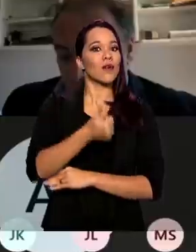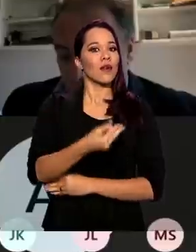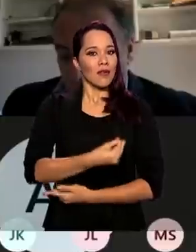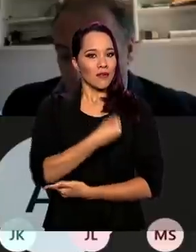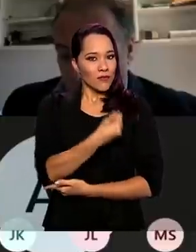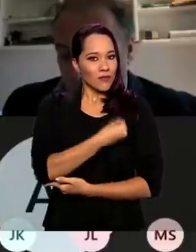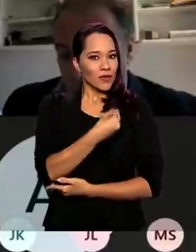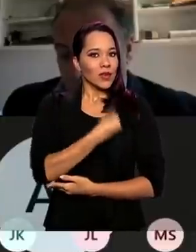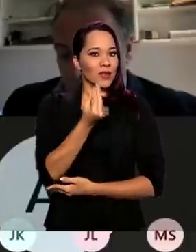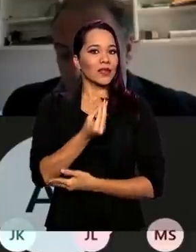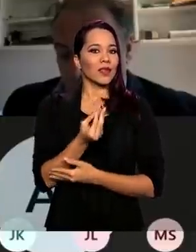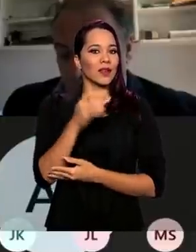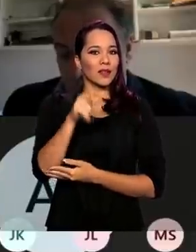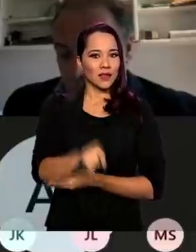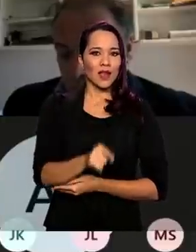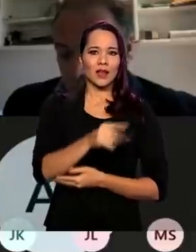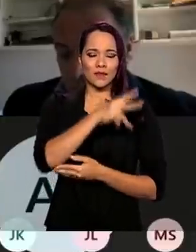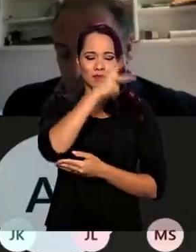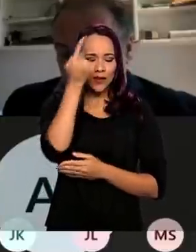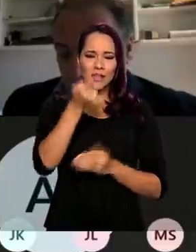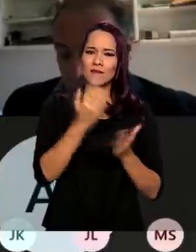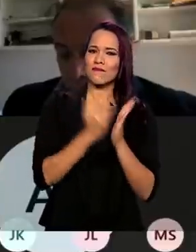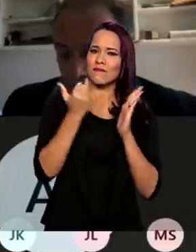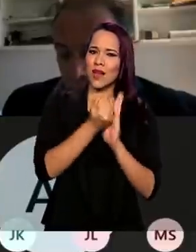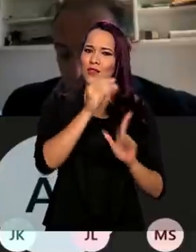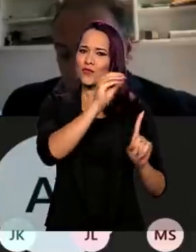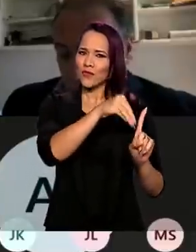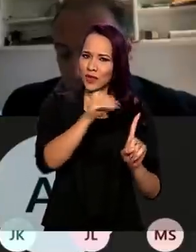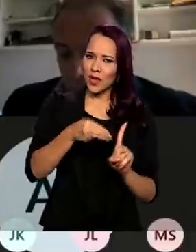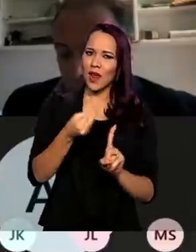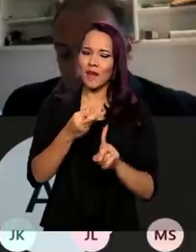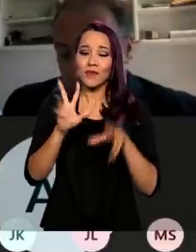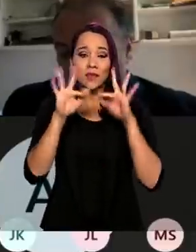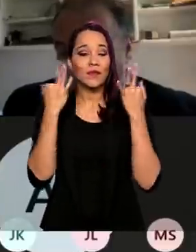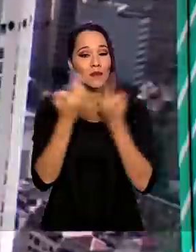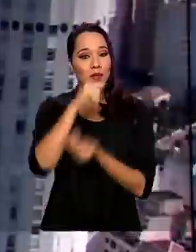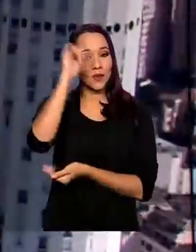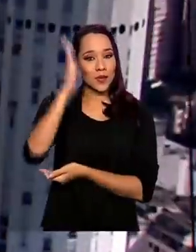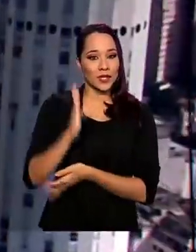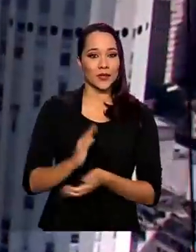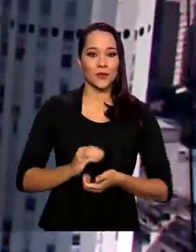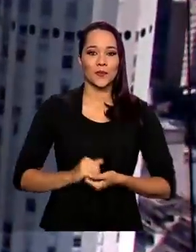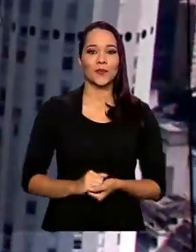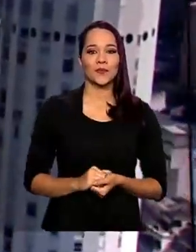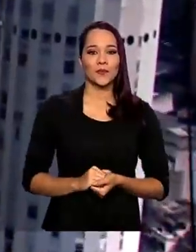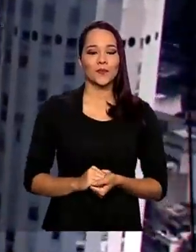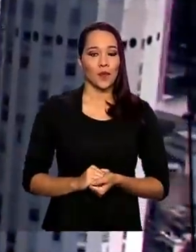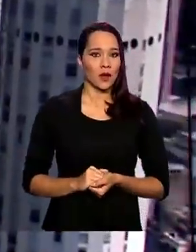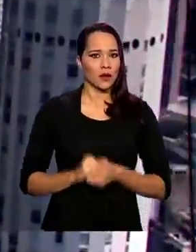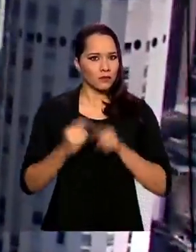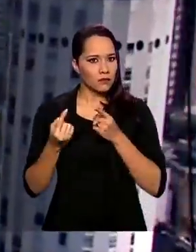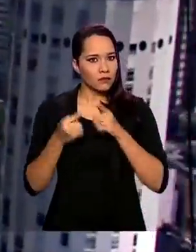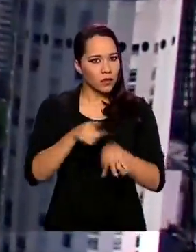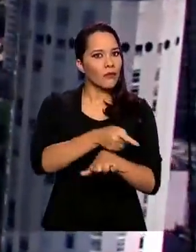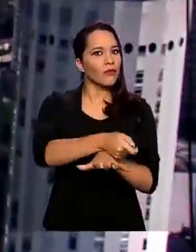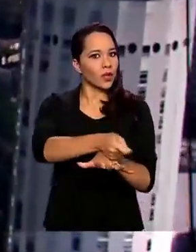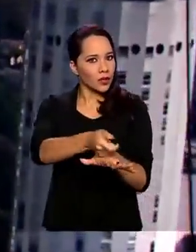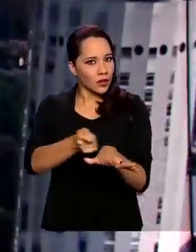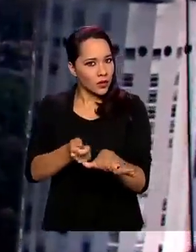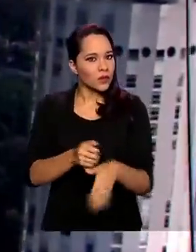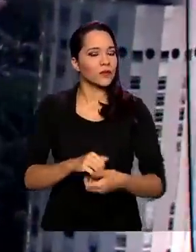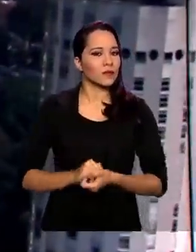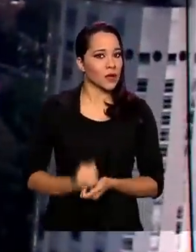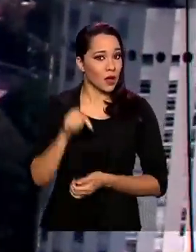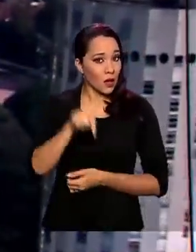aí da da das faixas mais vulneráveis das famílias brasileiras o combate as fake news